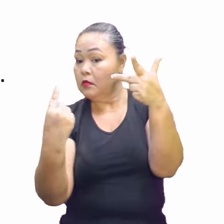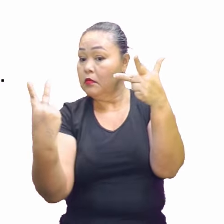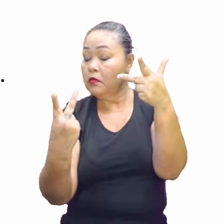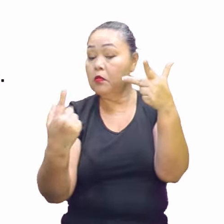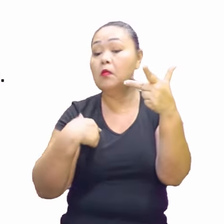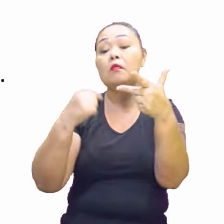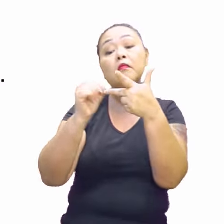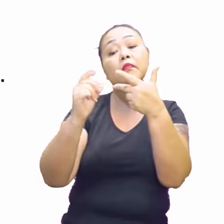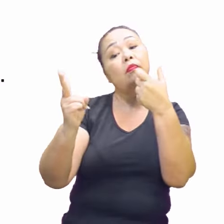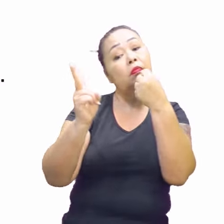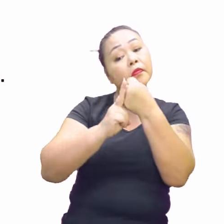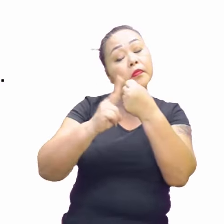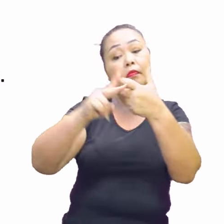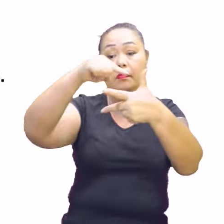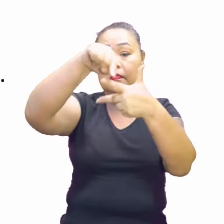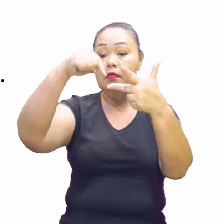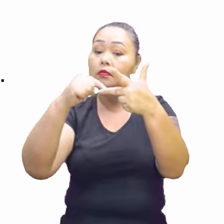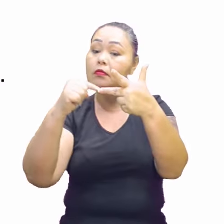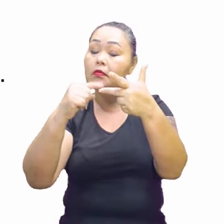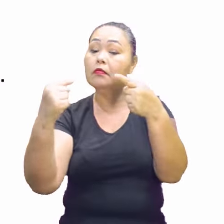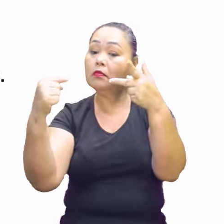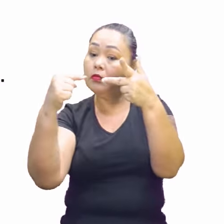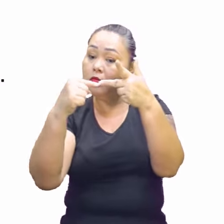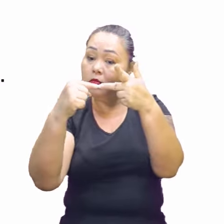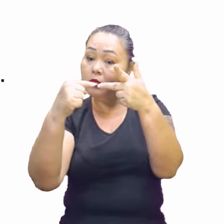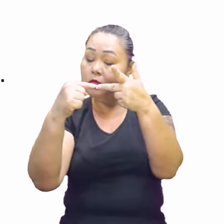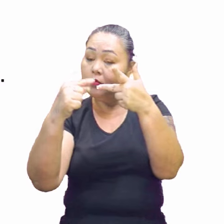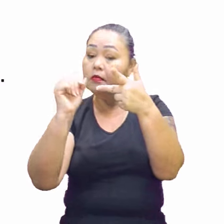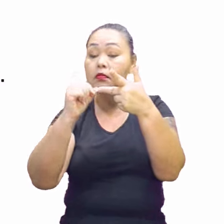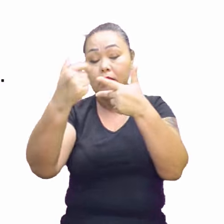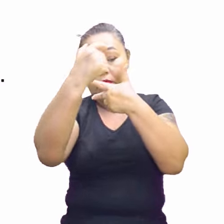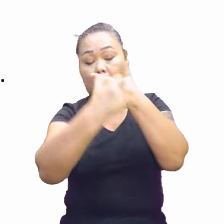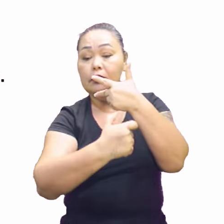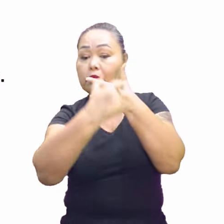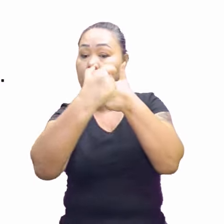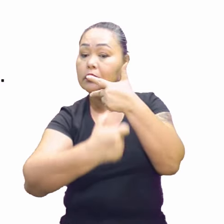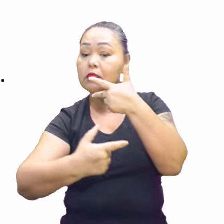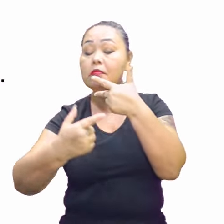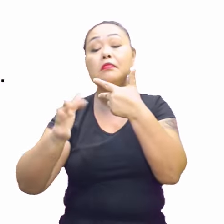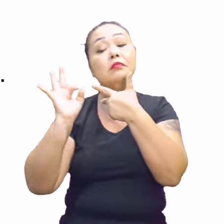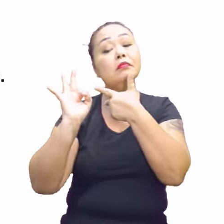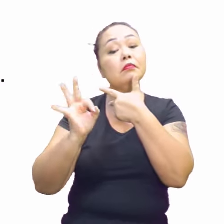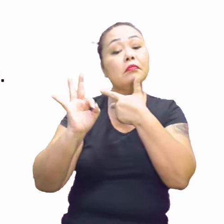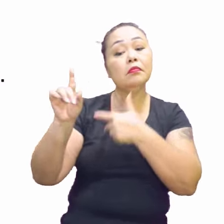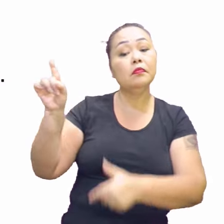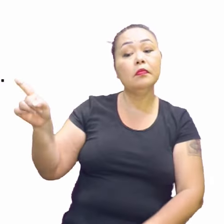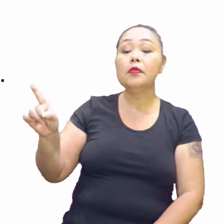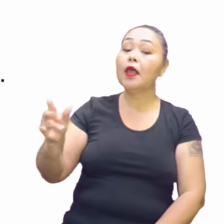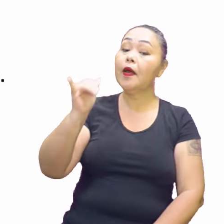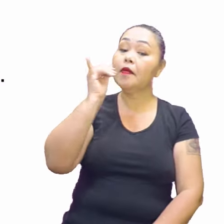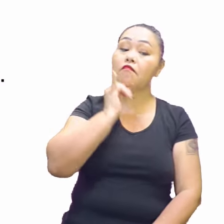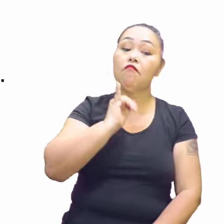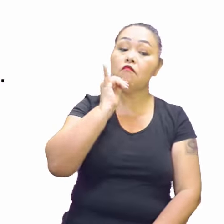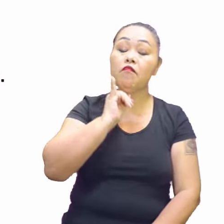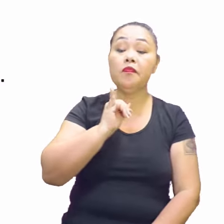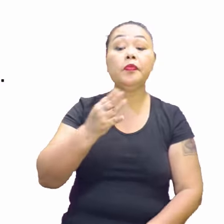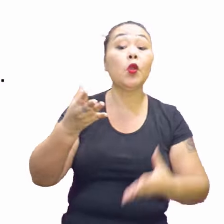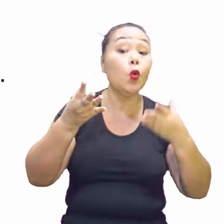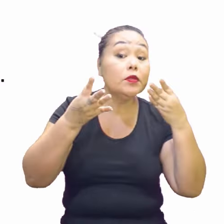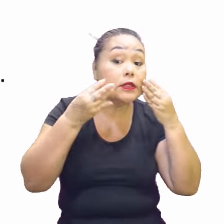terceira pessoa do singular fazendo a concordância com o seu sujeito. Tá certo? Exatamente. Olha o segundo exemplo aqui.